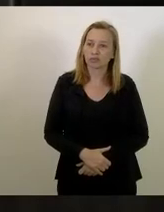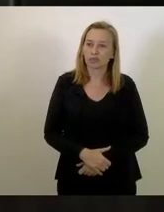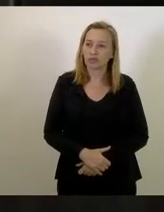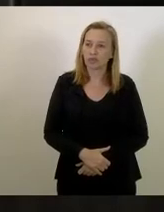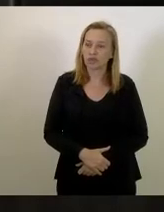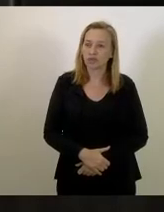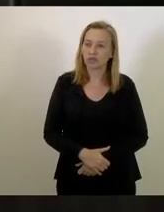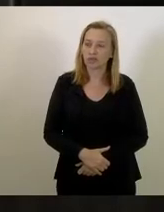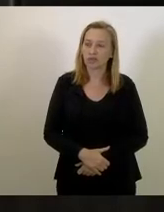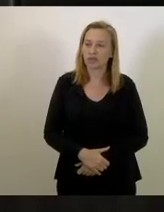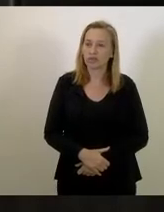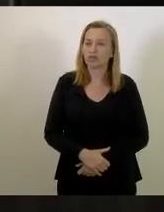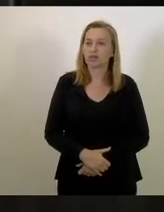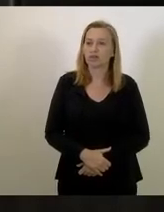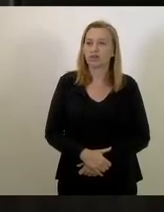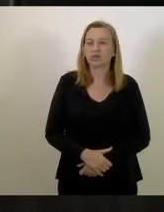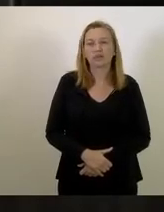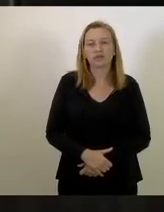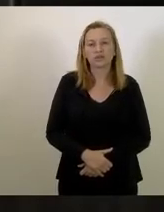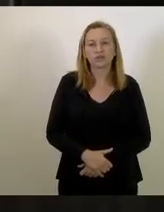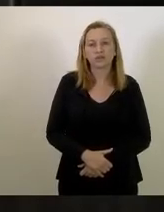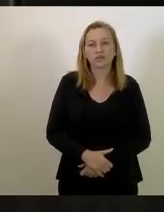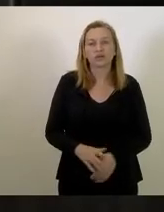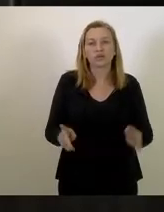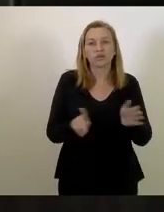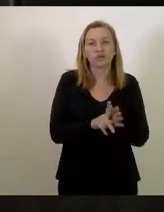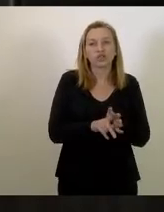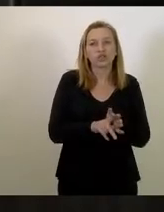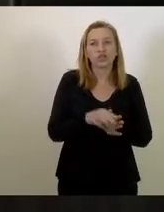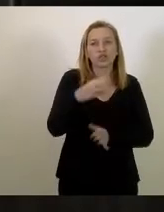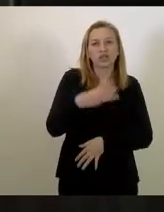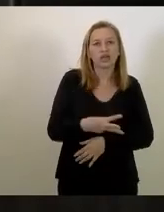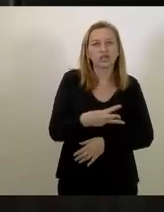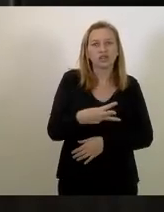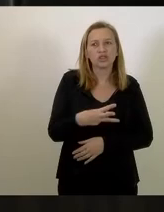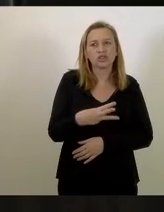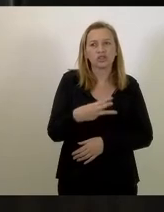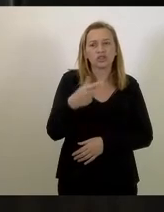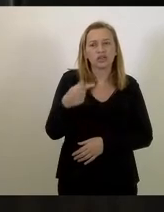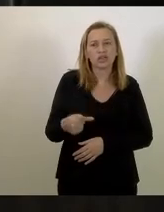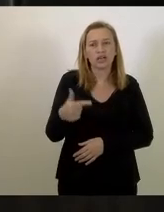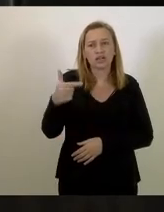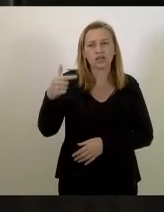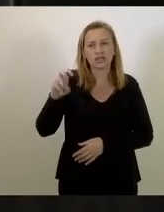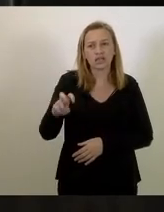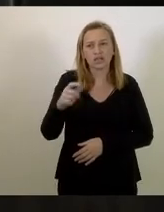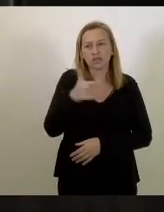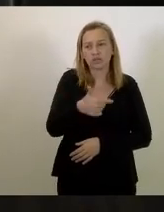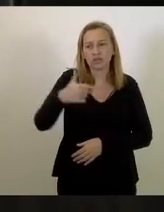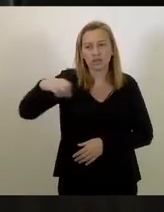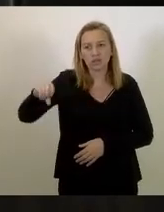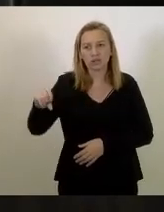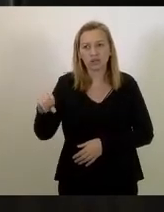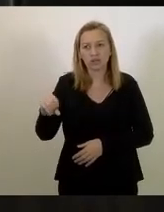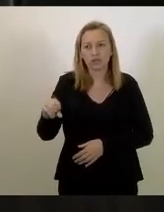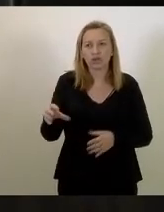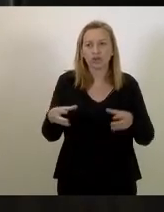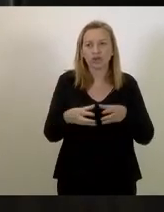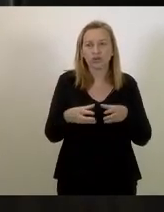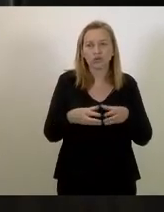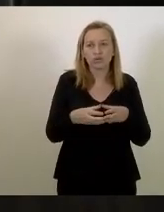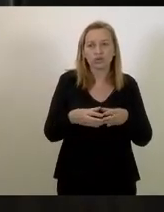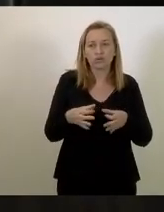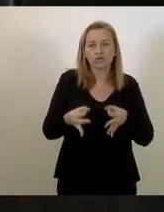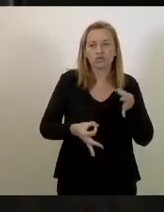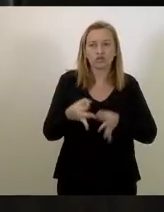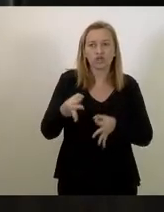para emitir parecer no projeto 375 2019 pela comissão de constituição